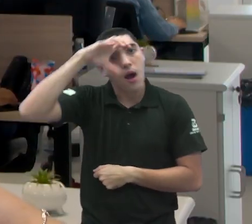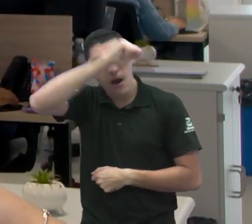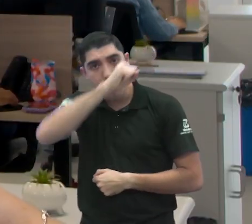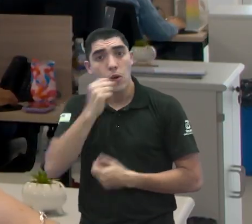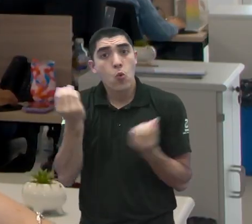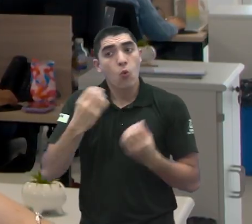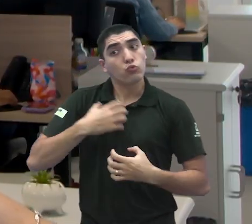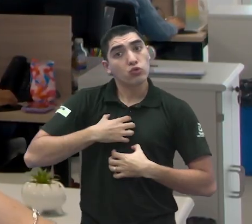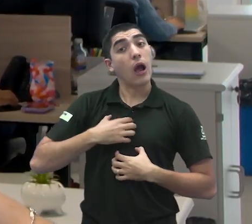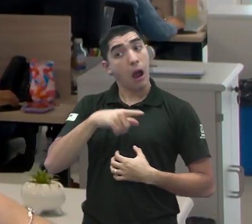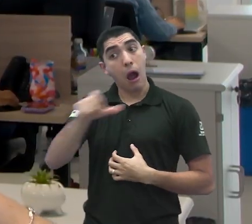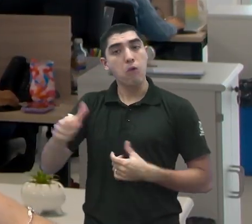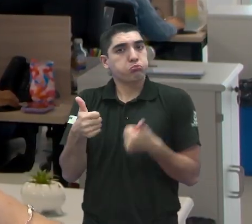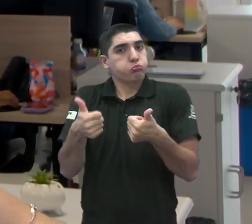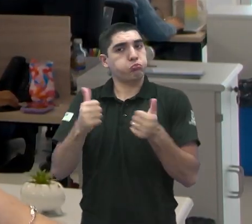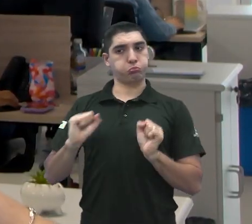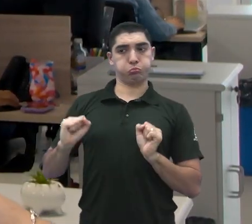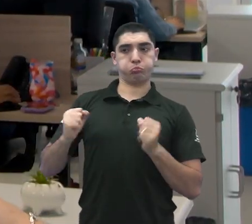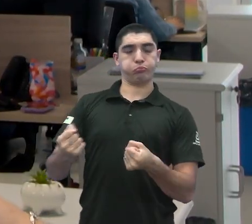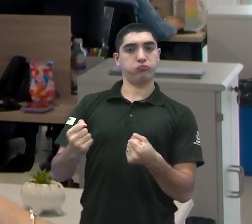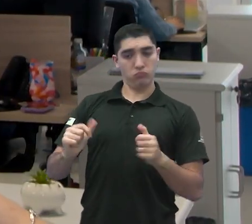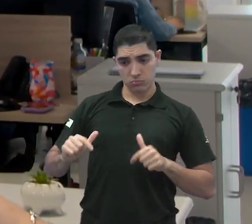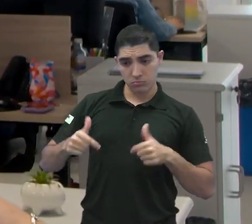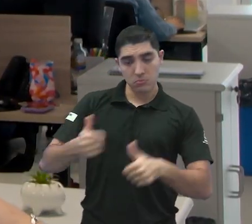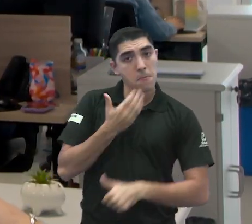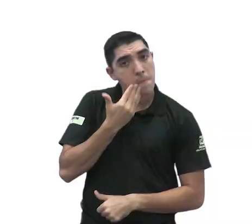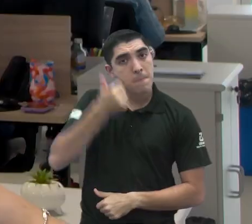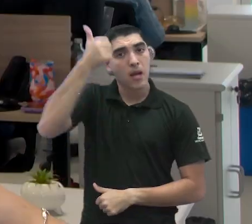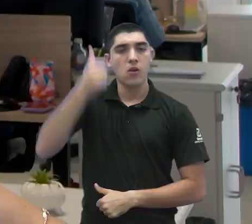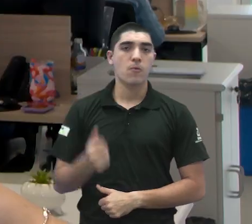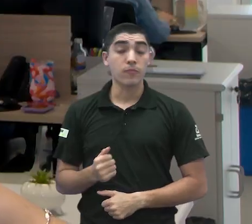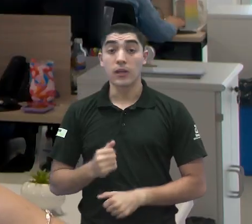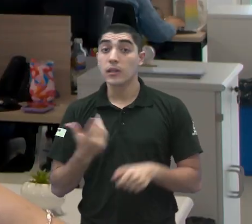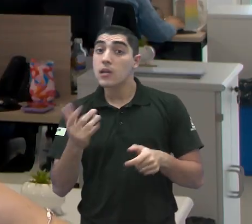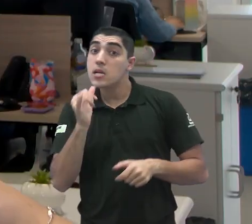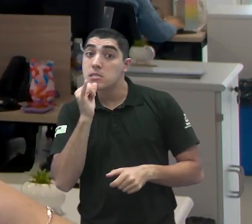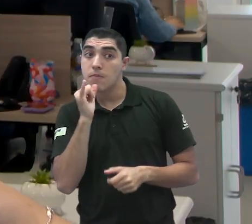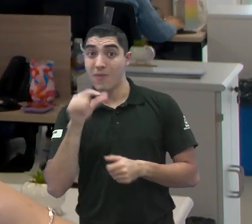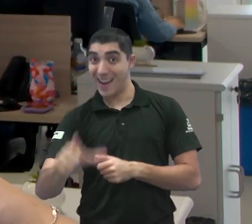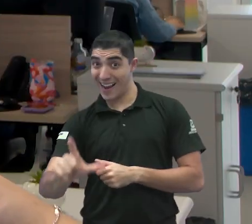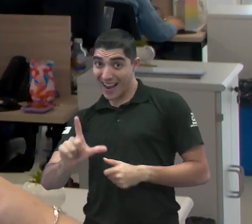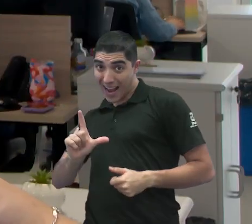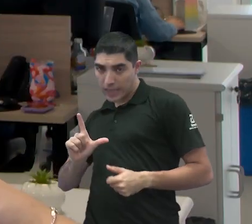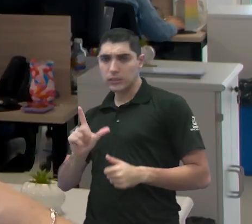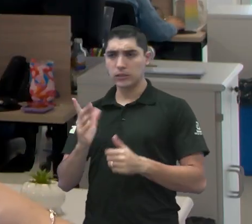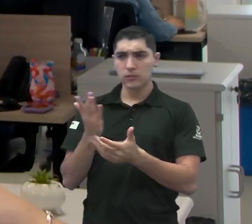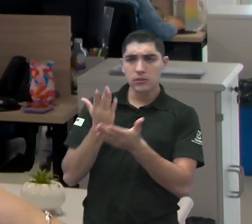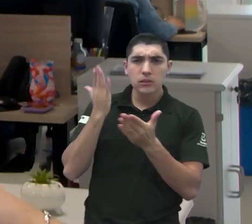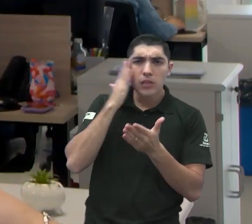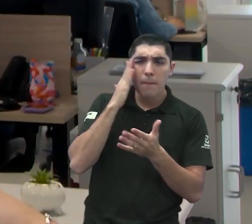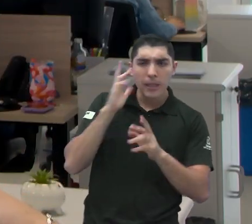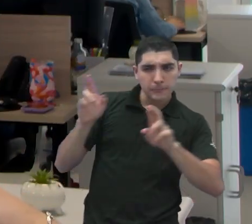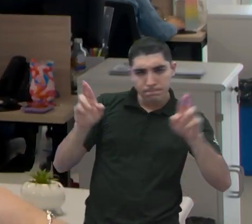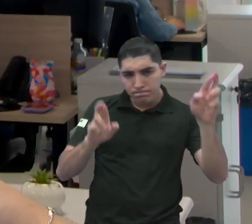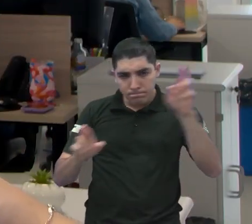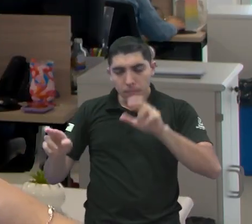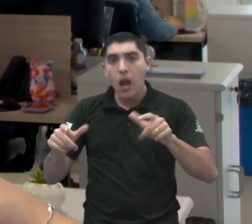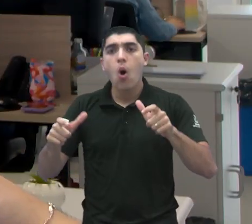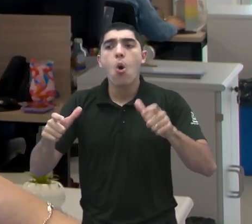de conscientização, isso tudo tem dado resultados muito positivos, né? Desde da base, né? Do início do mapeamento de